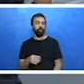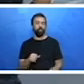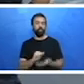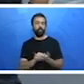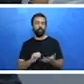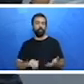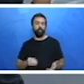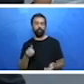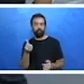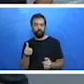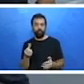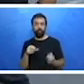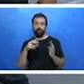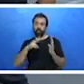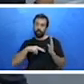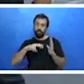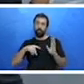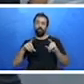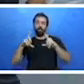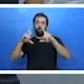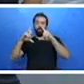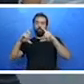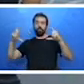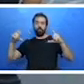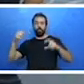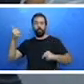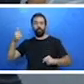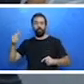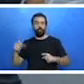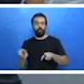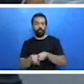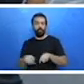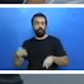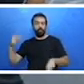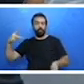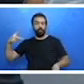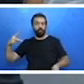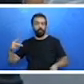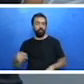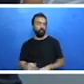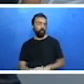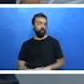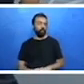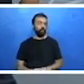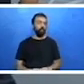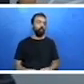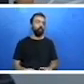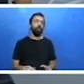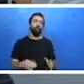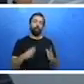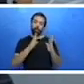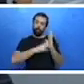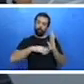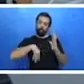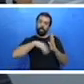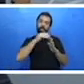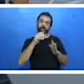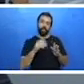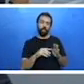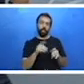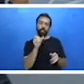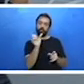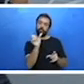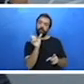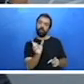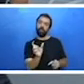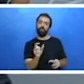Leia as 2 primeiras estrofes do poema da tarefa 7 a seguir e pinte as palavras que rimam. Use uma